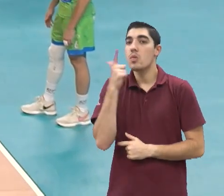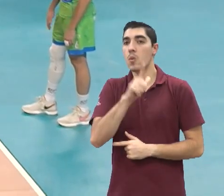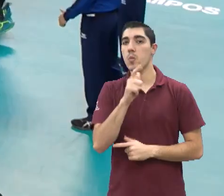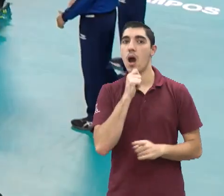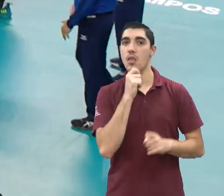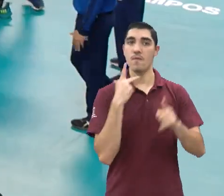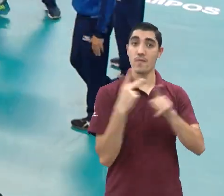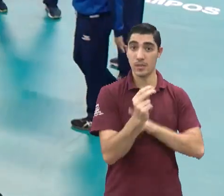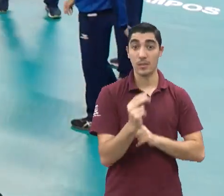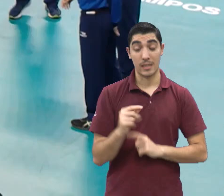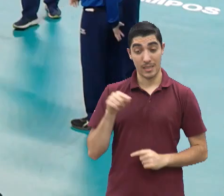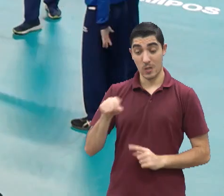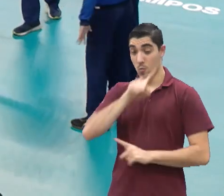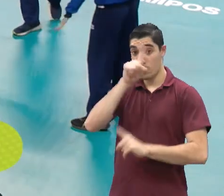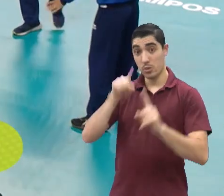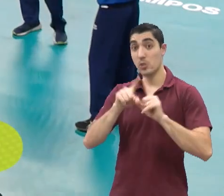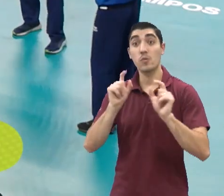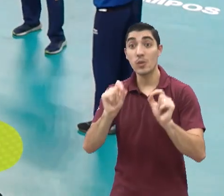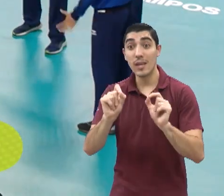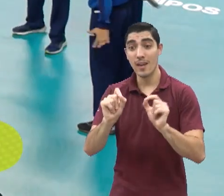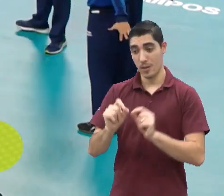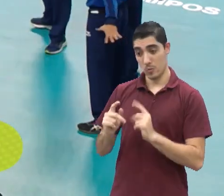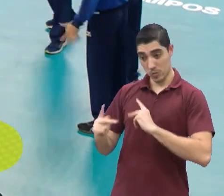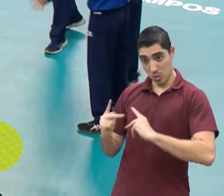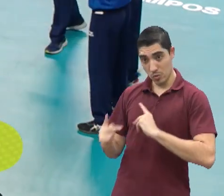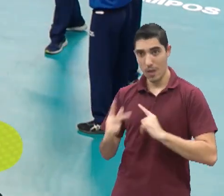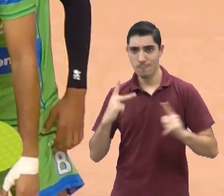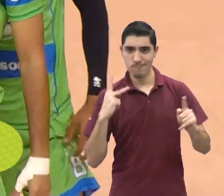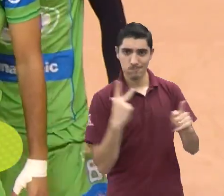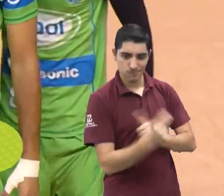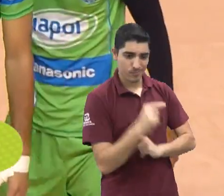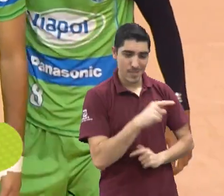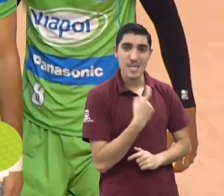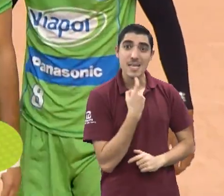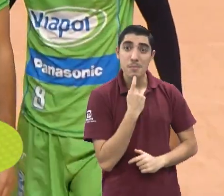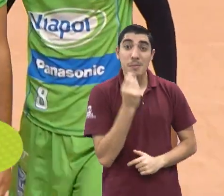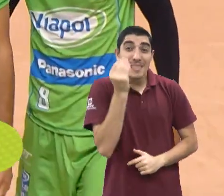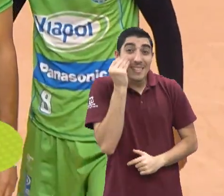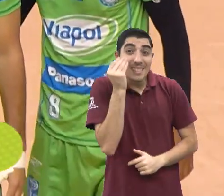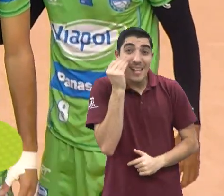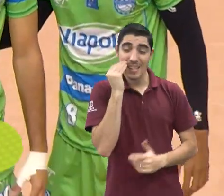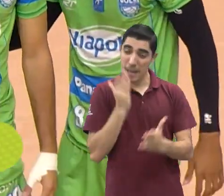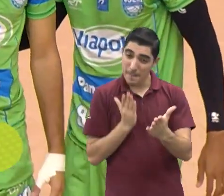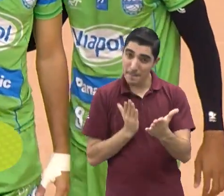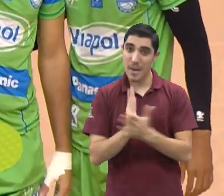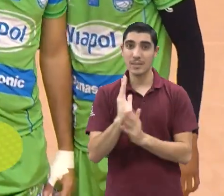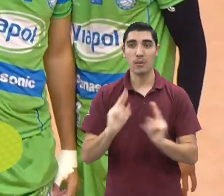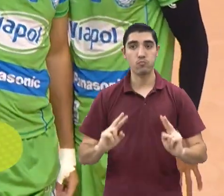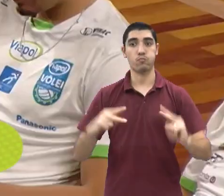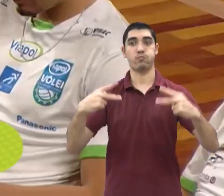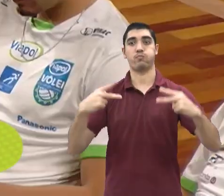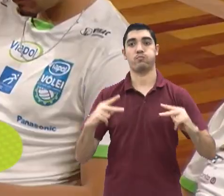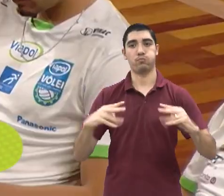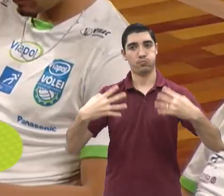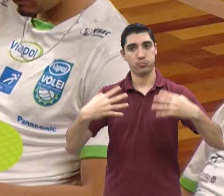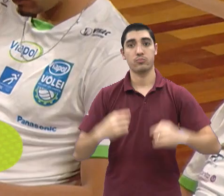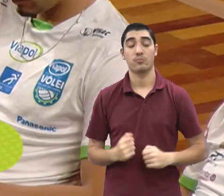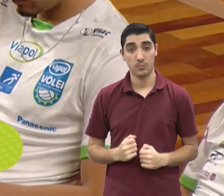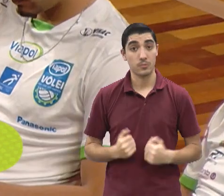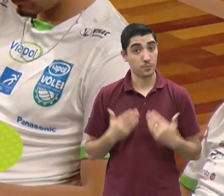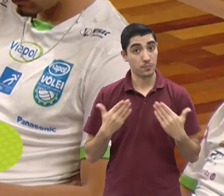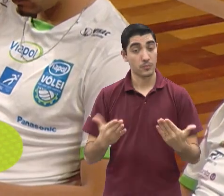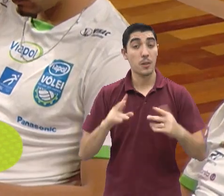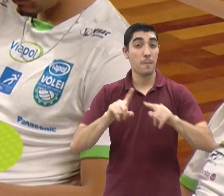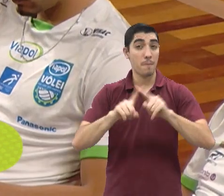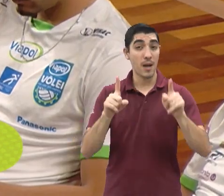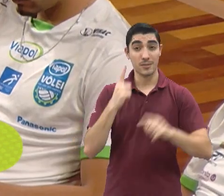frente: ganhar do Campinas para se manter com alguma remota chance de classificação. E tudo isso sem contar com